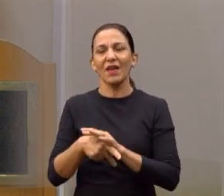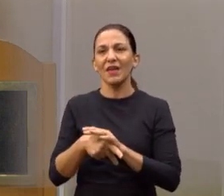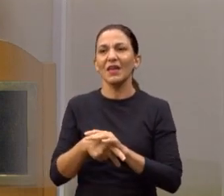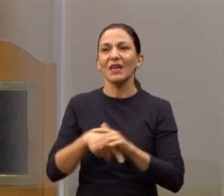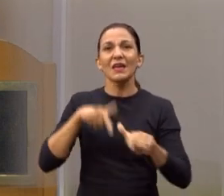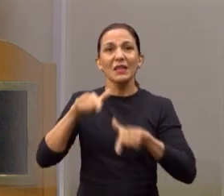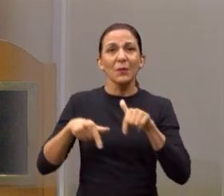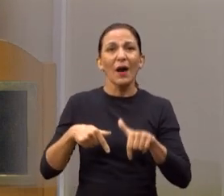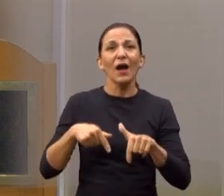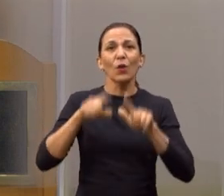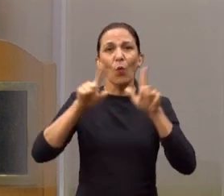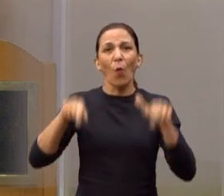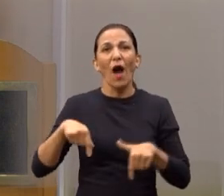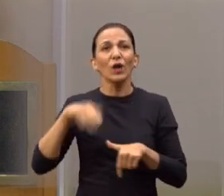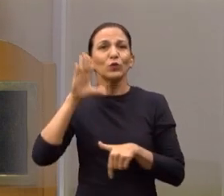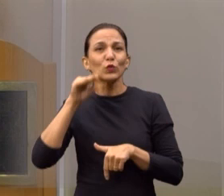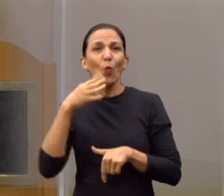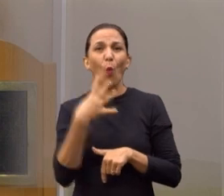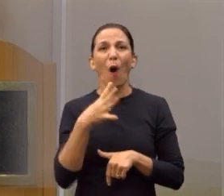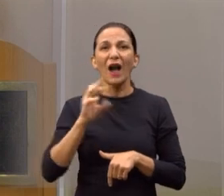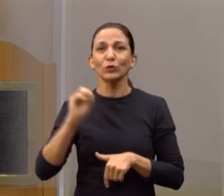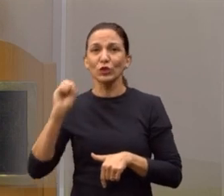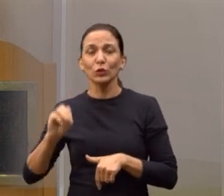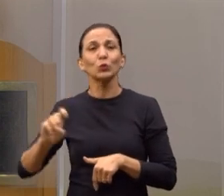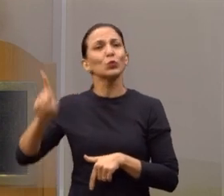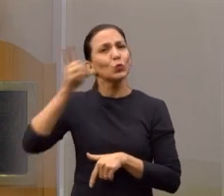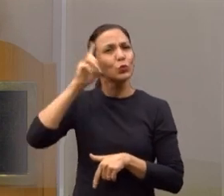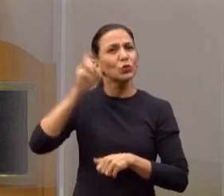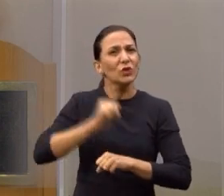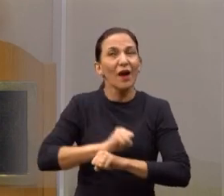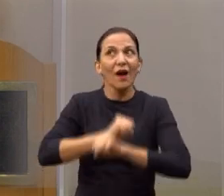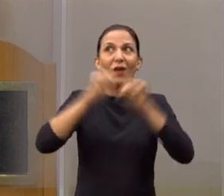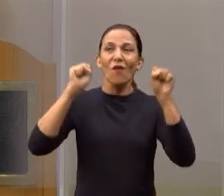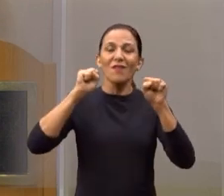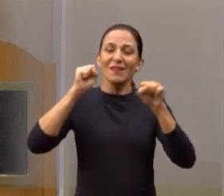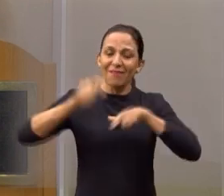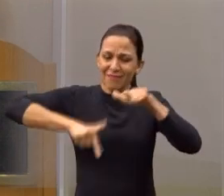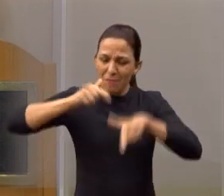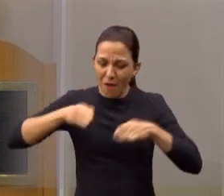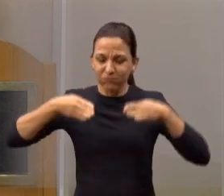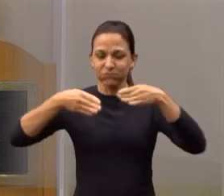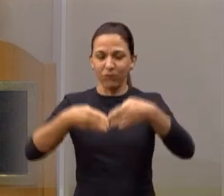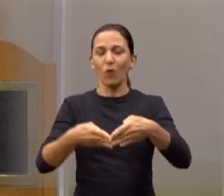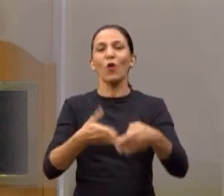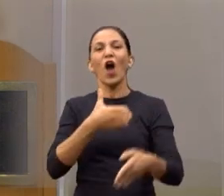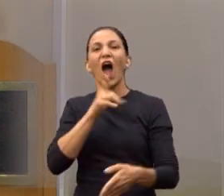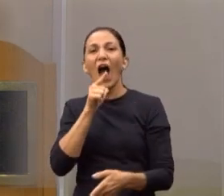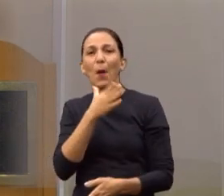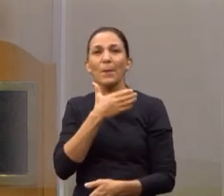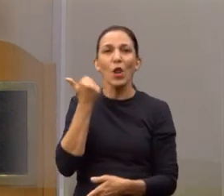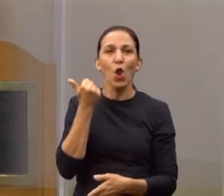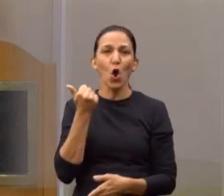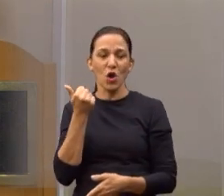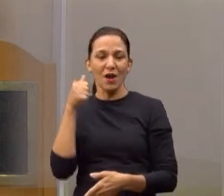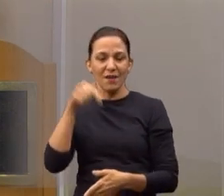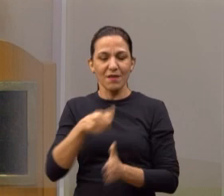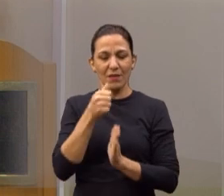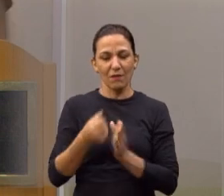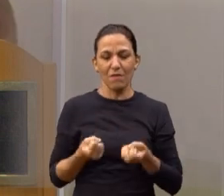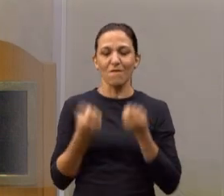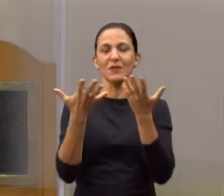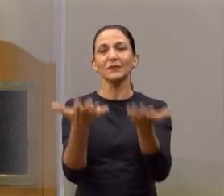de 400 servidores que todos os dias acordam para dar o melhor da água possível para nossa cidade